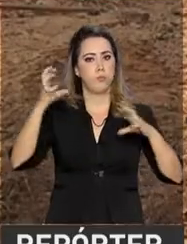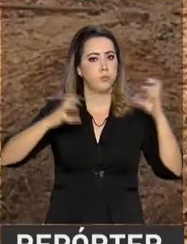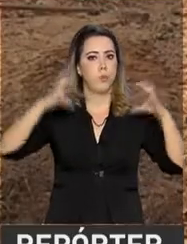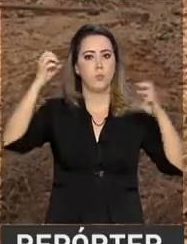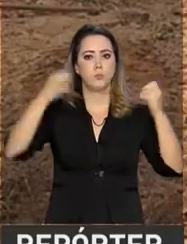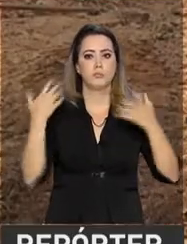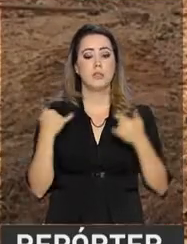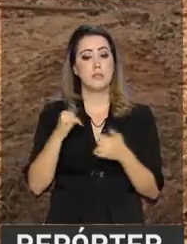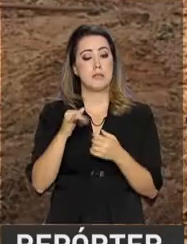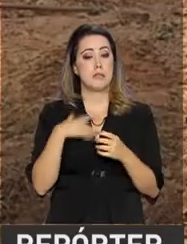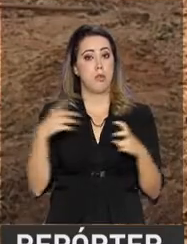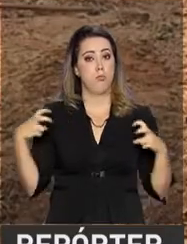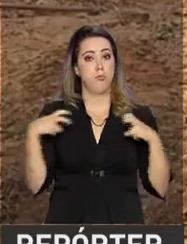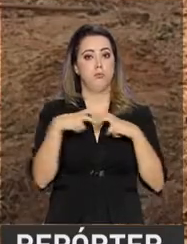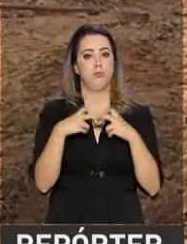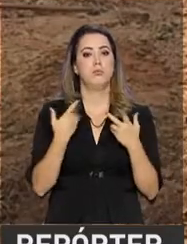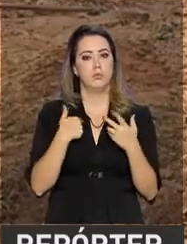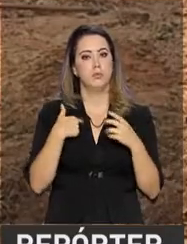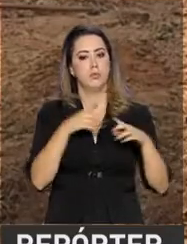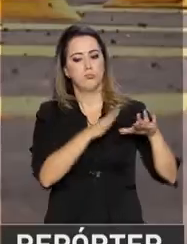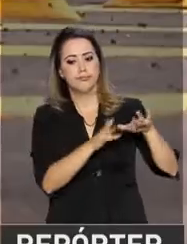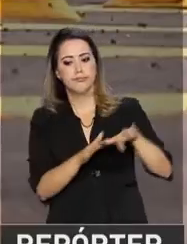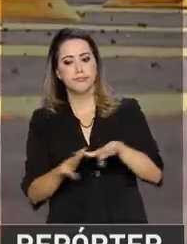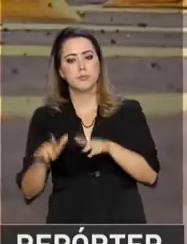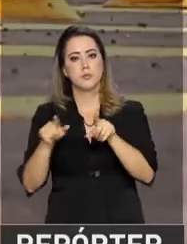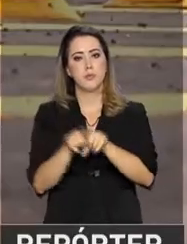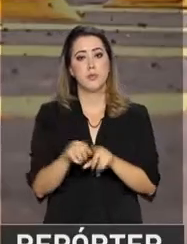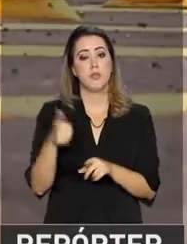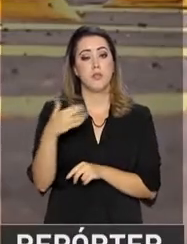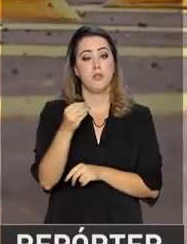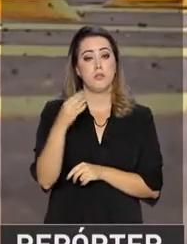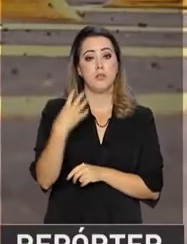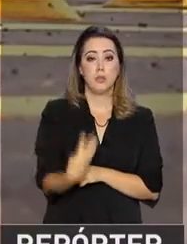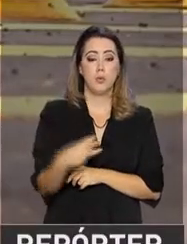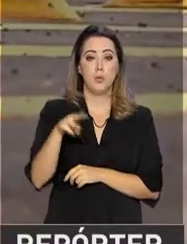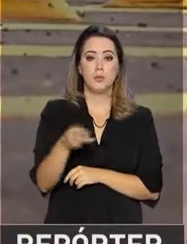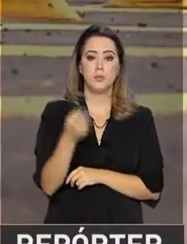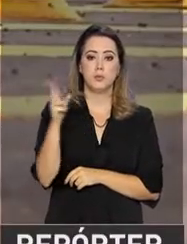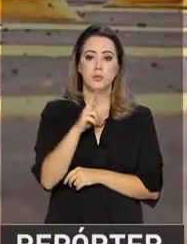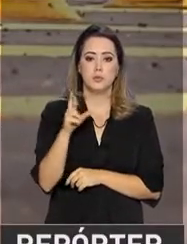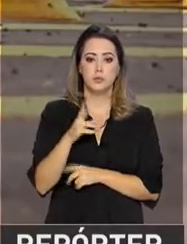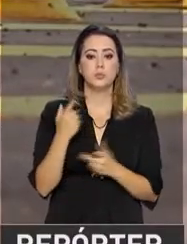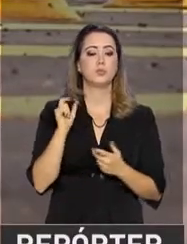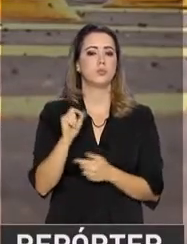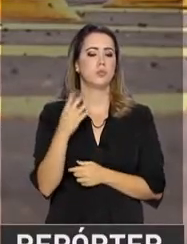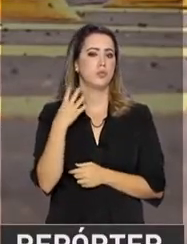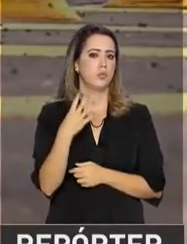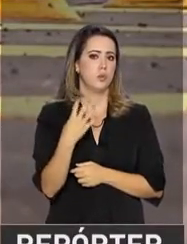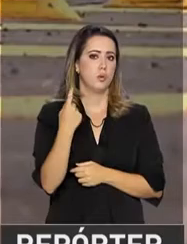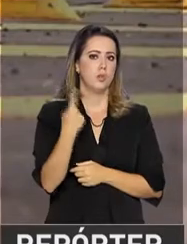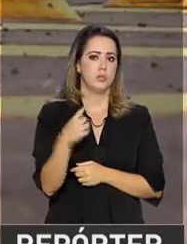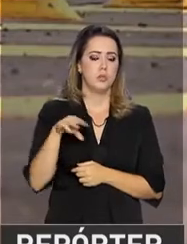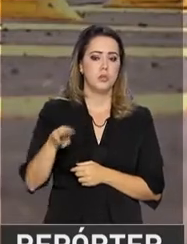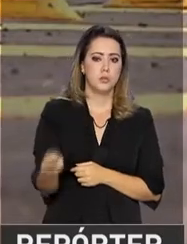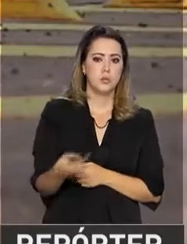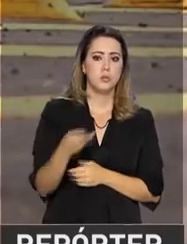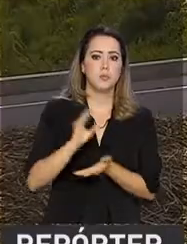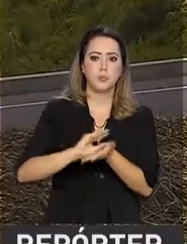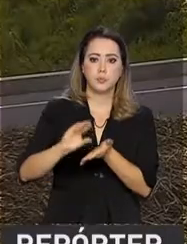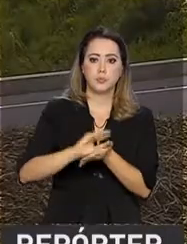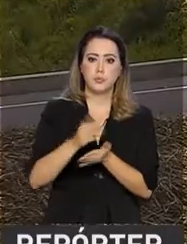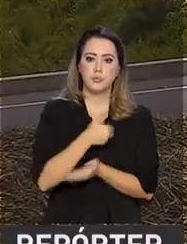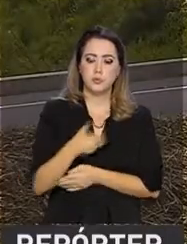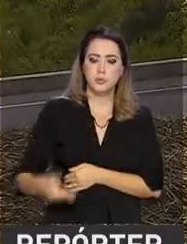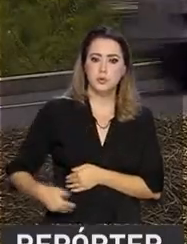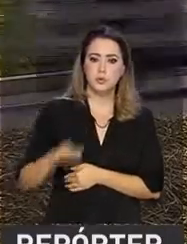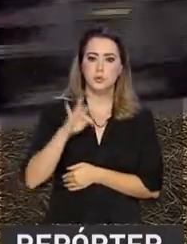obra custou R$ 104 milhões de reais. Desse total, 41 milhões foram investidos pelo governo federal por